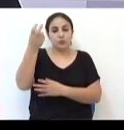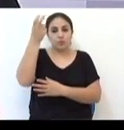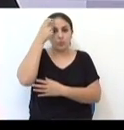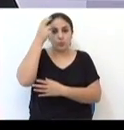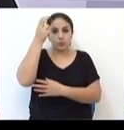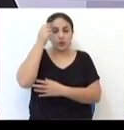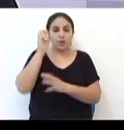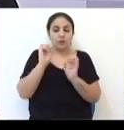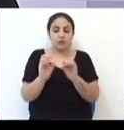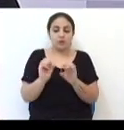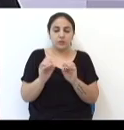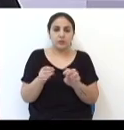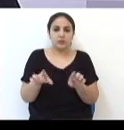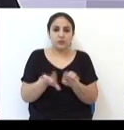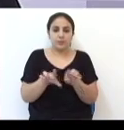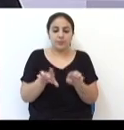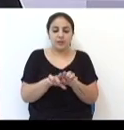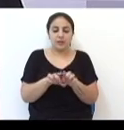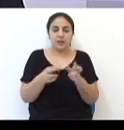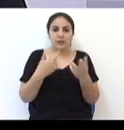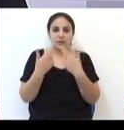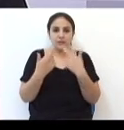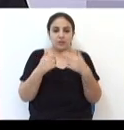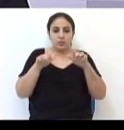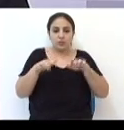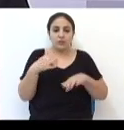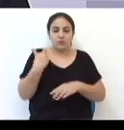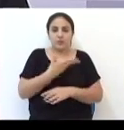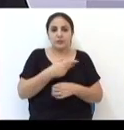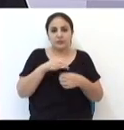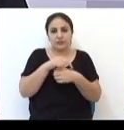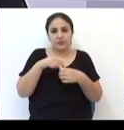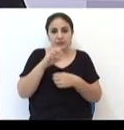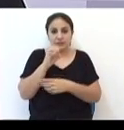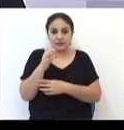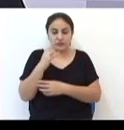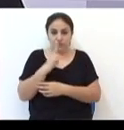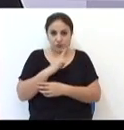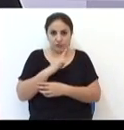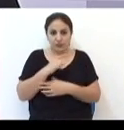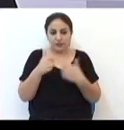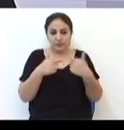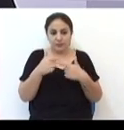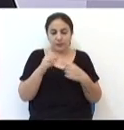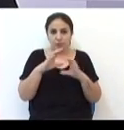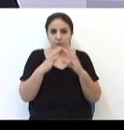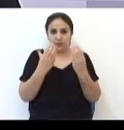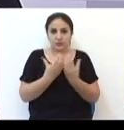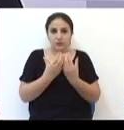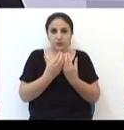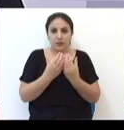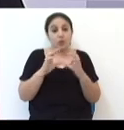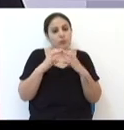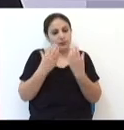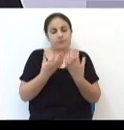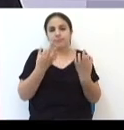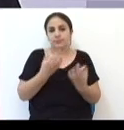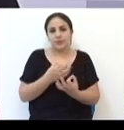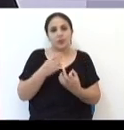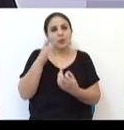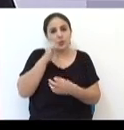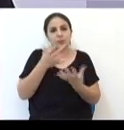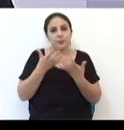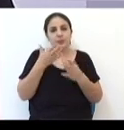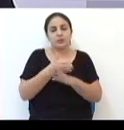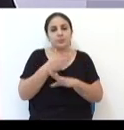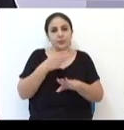perspectiva cultural e educacional sobre os espaços da nossa cidade. Se nós tiver aquele espaço servindo a comunidade com certeza